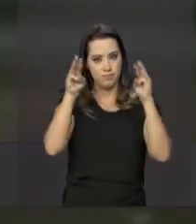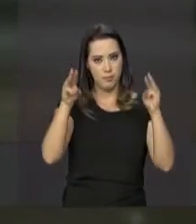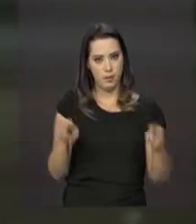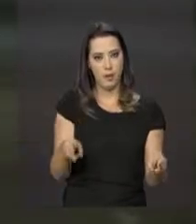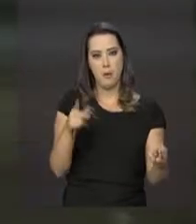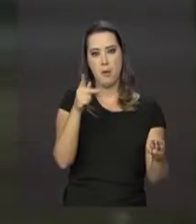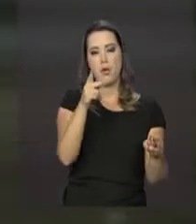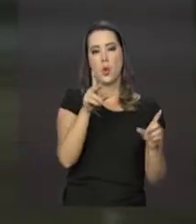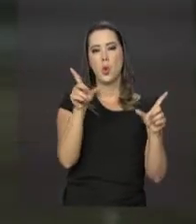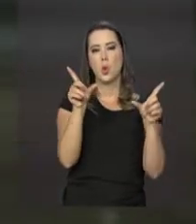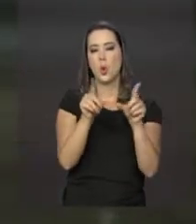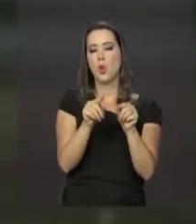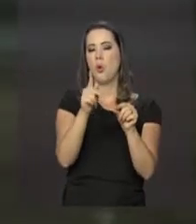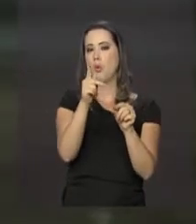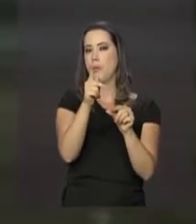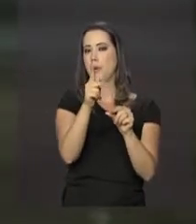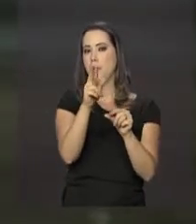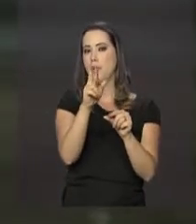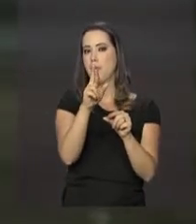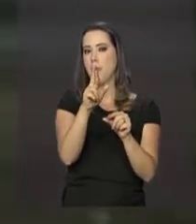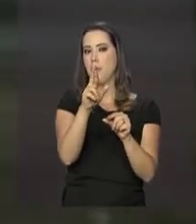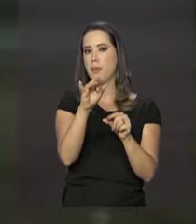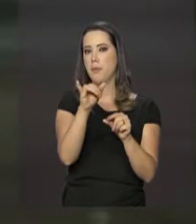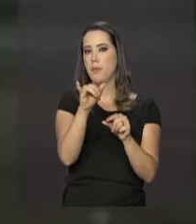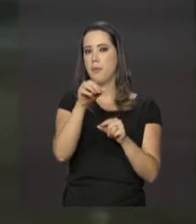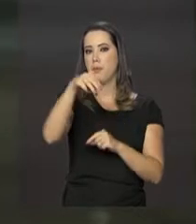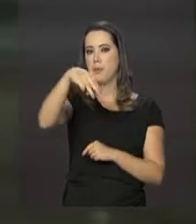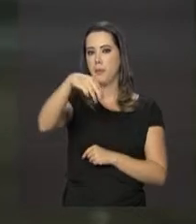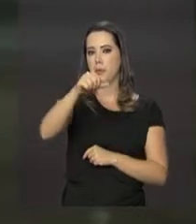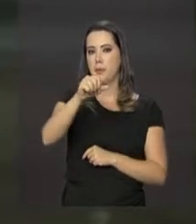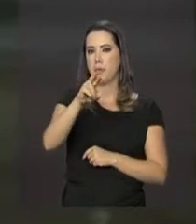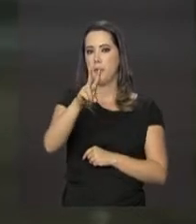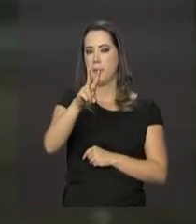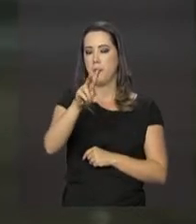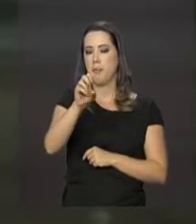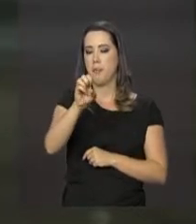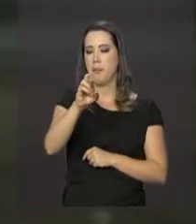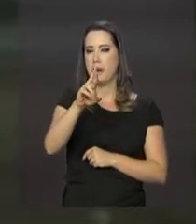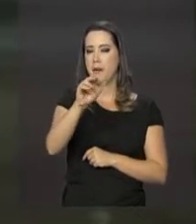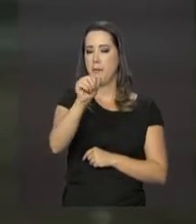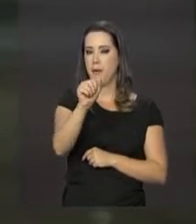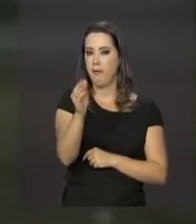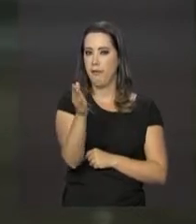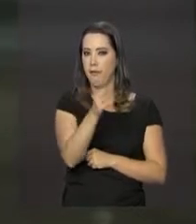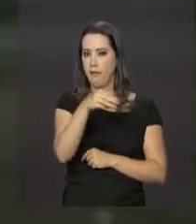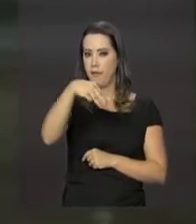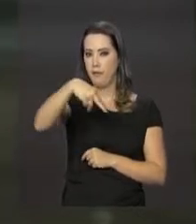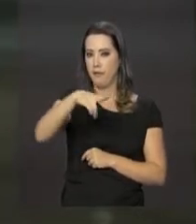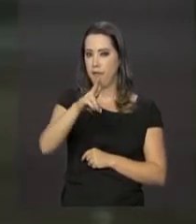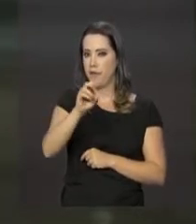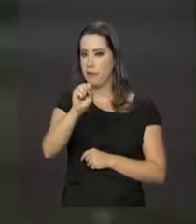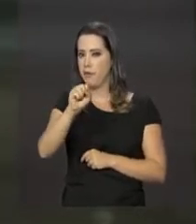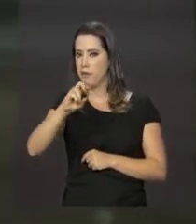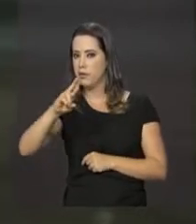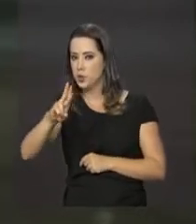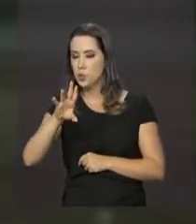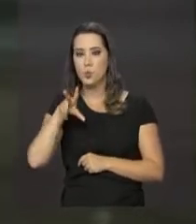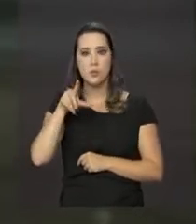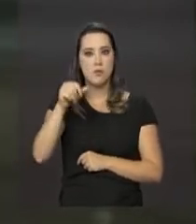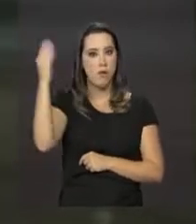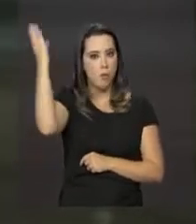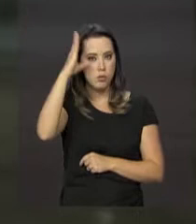promover a visibilidade dos museus em todo o país que hoje somam mais de 3.700 cerca de 70%